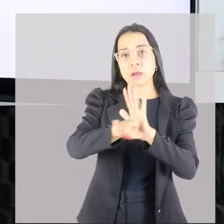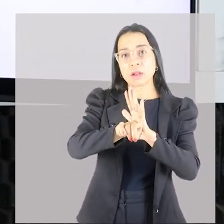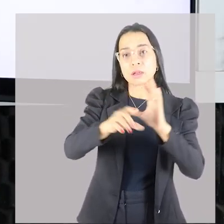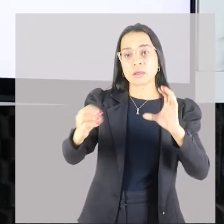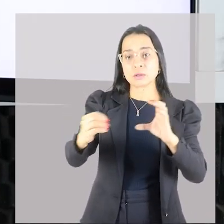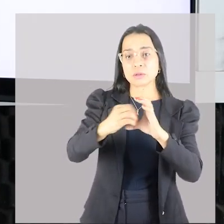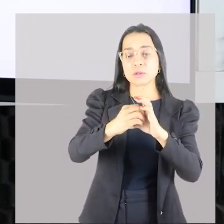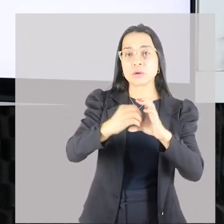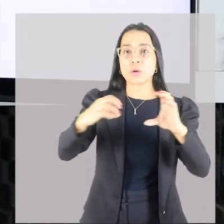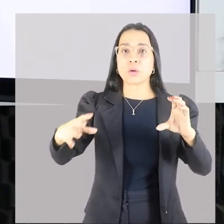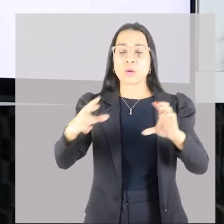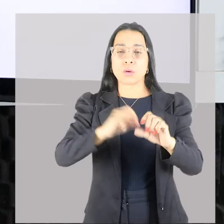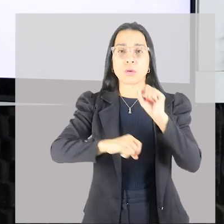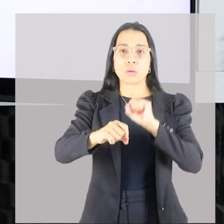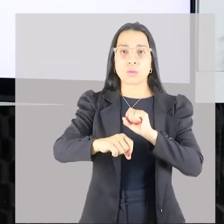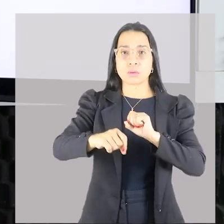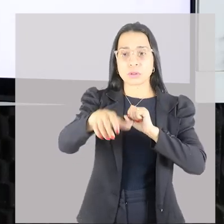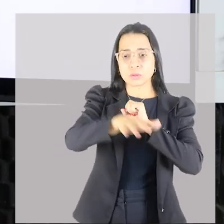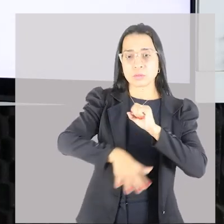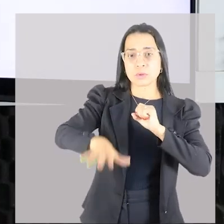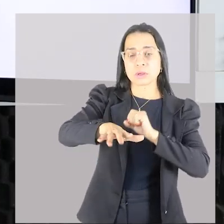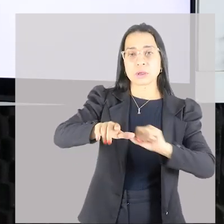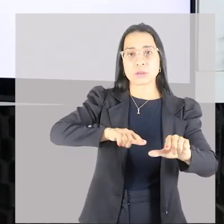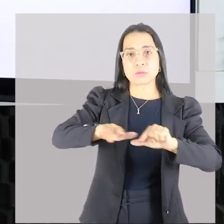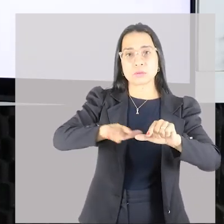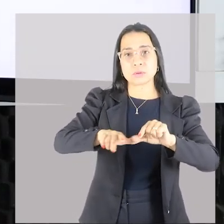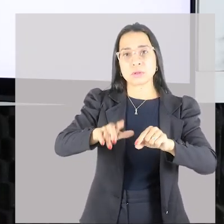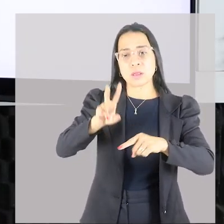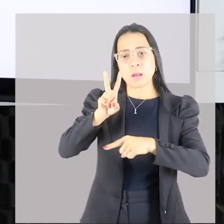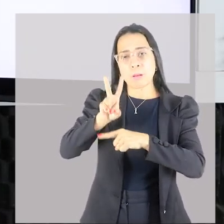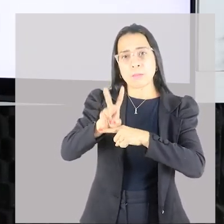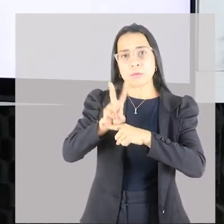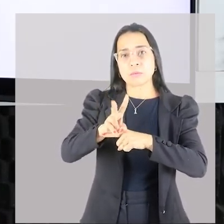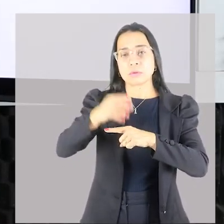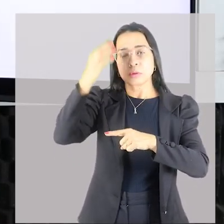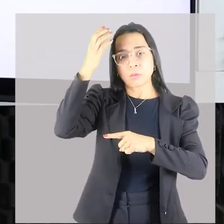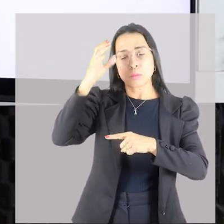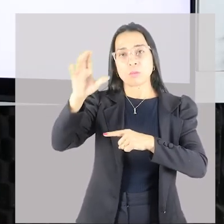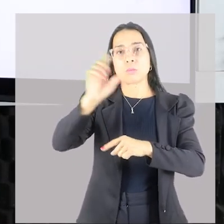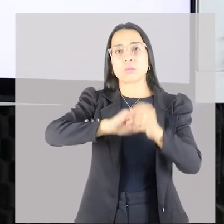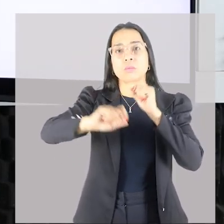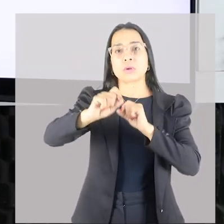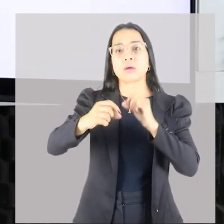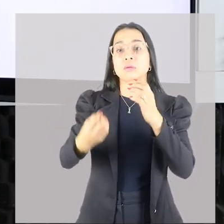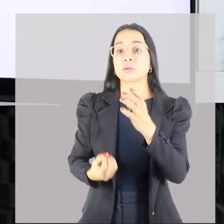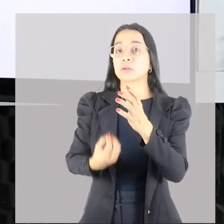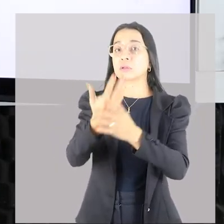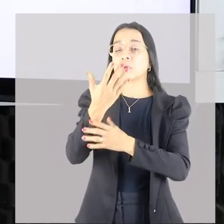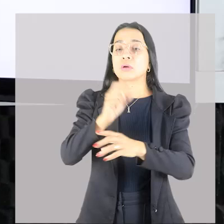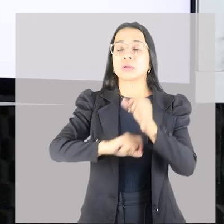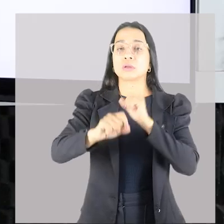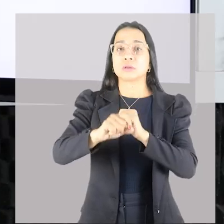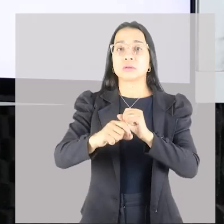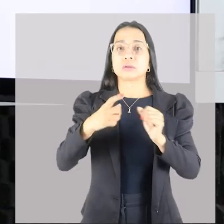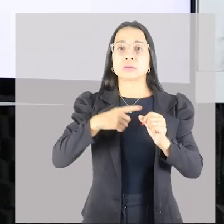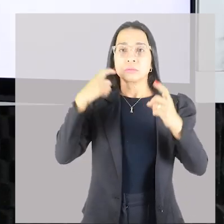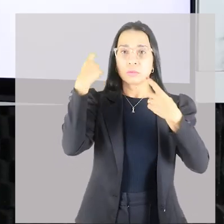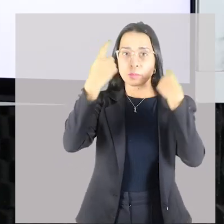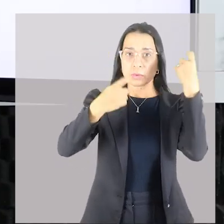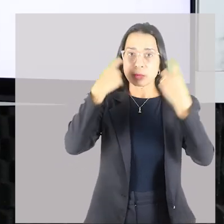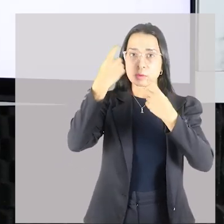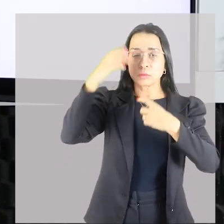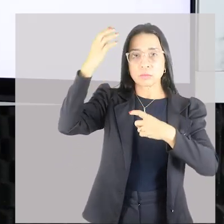trabalho, a preservação cultural de suas origens. Então existe uma preocupação também cultural, uma preocupação social,